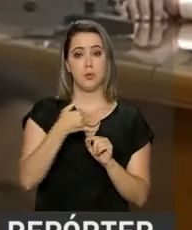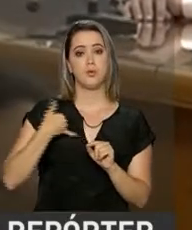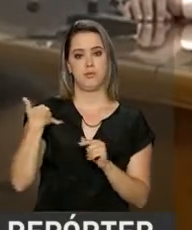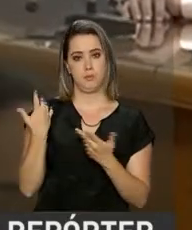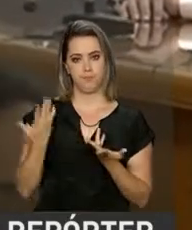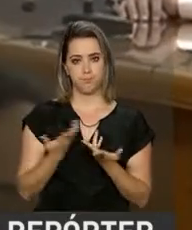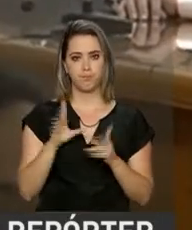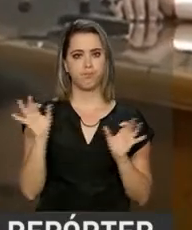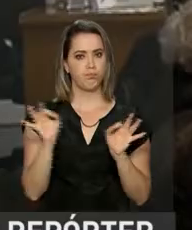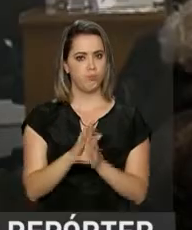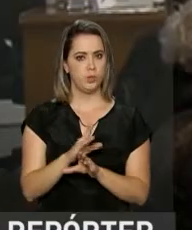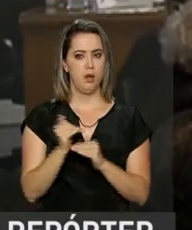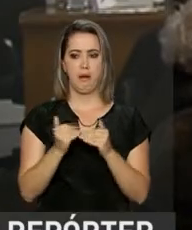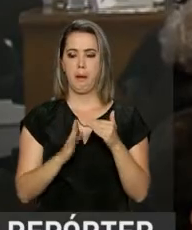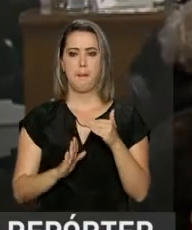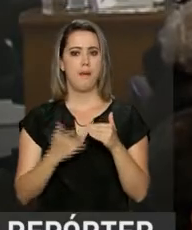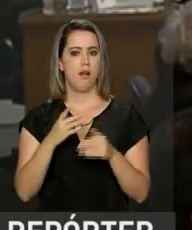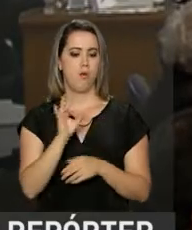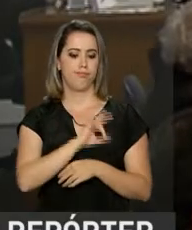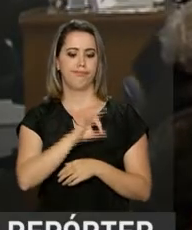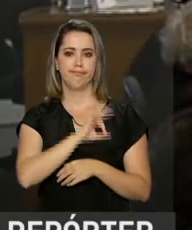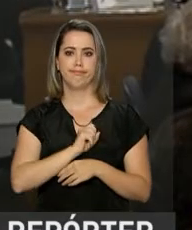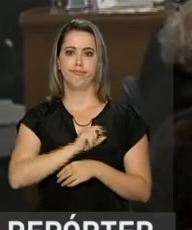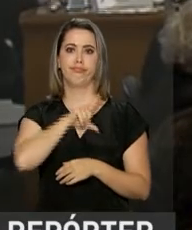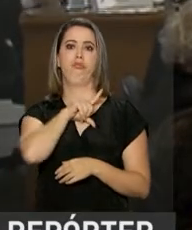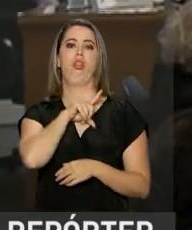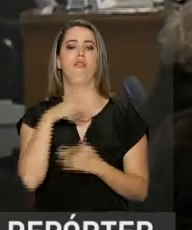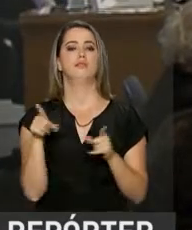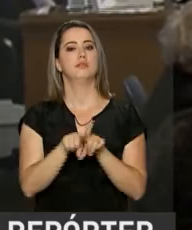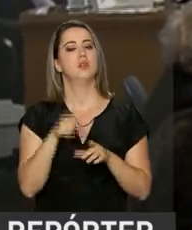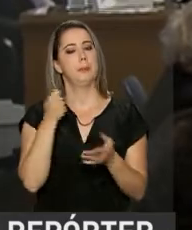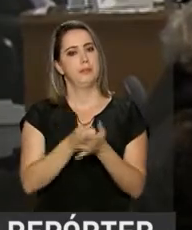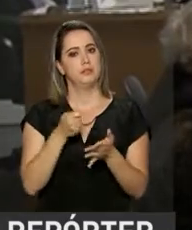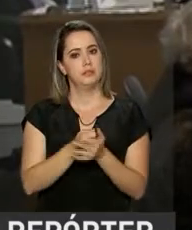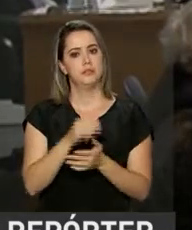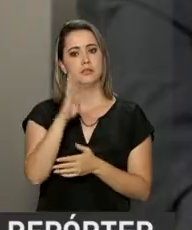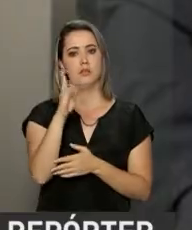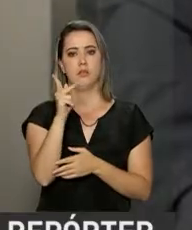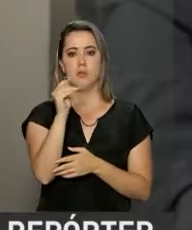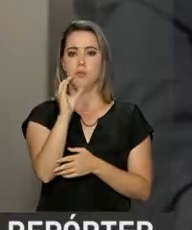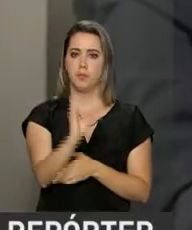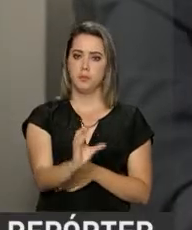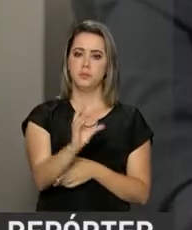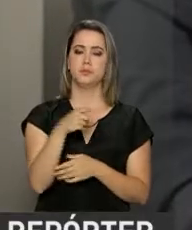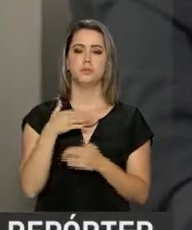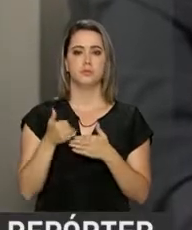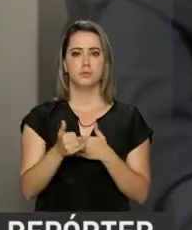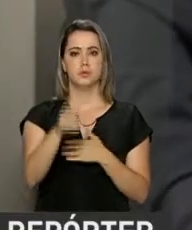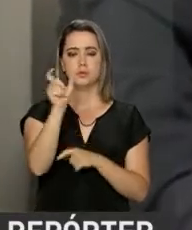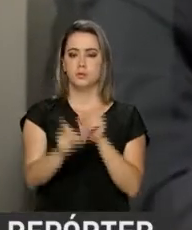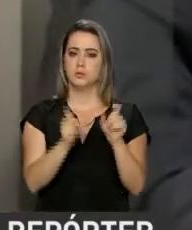anos o fim da super aposentadoria do funcionalismo público ea manutenção dos pagamentos do bpc benefício de prestação continuada